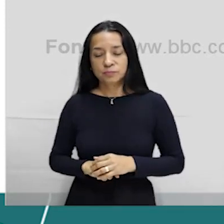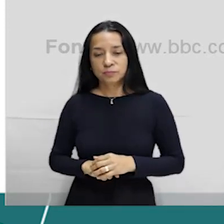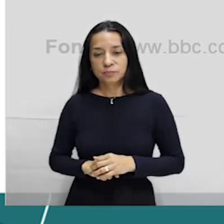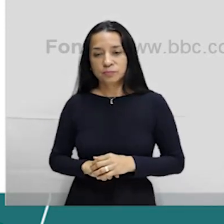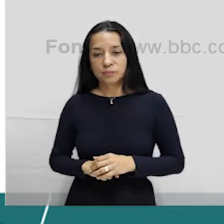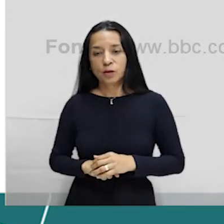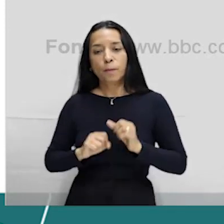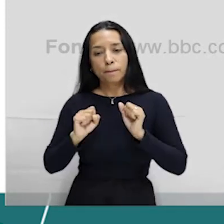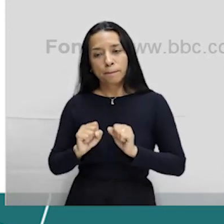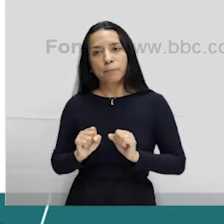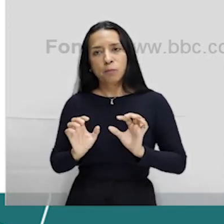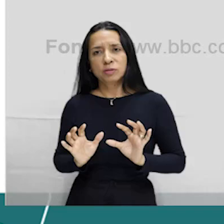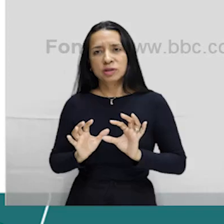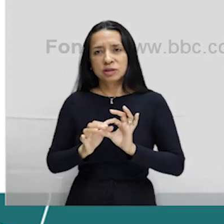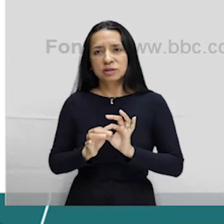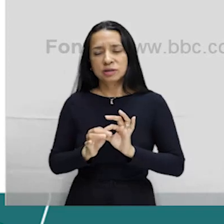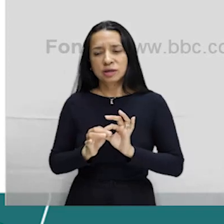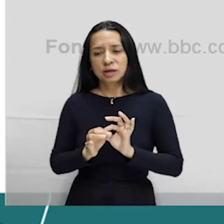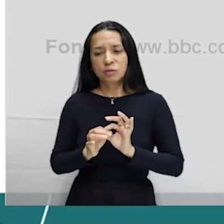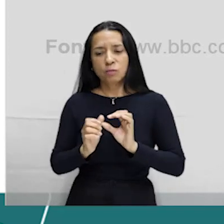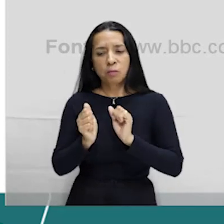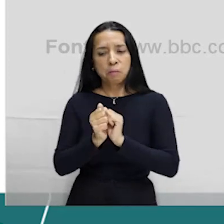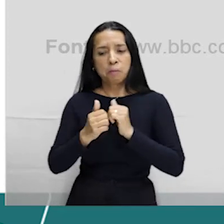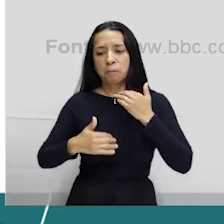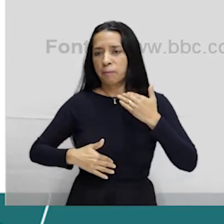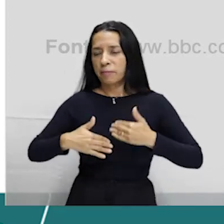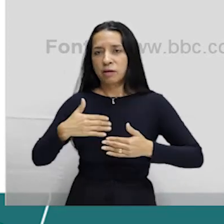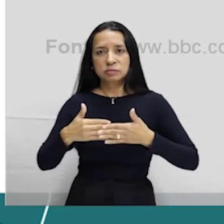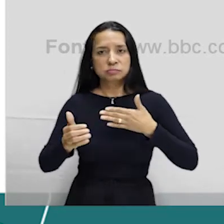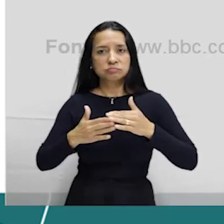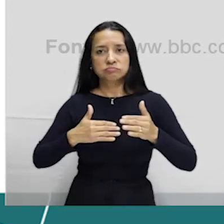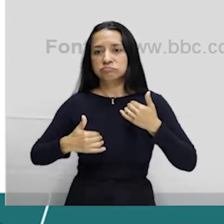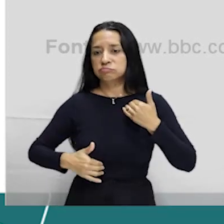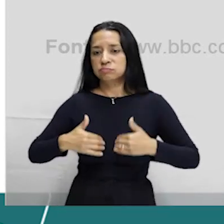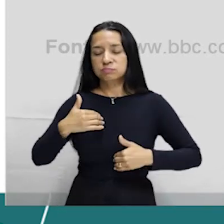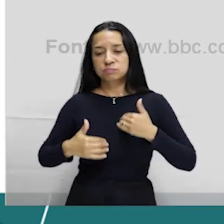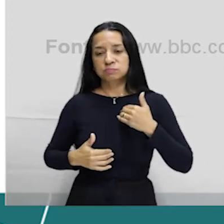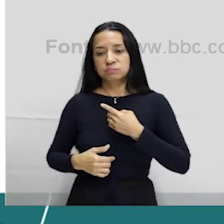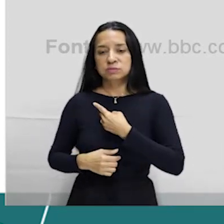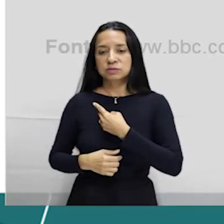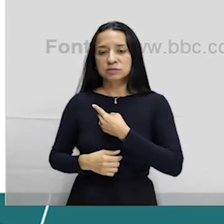nascer ligados por alguma parte do corpo. Nesse caso, a gente chama de